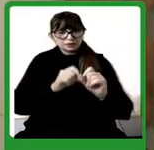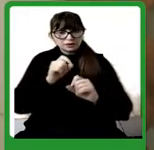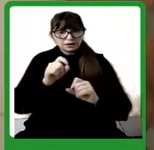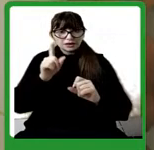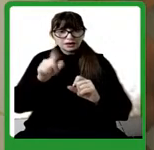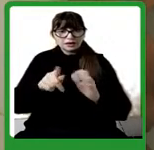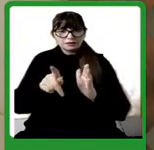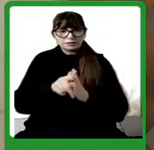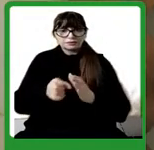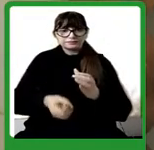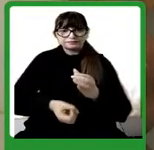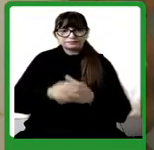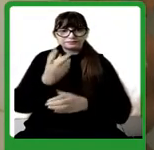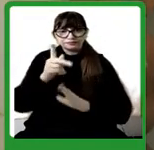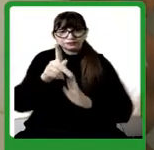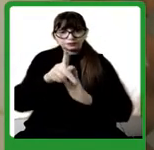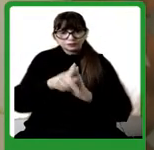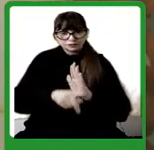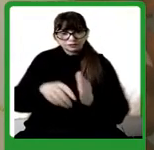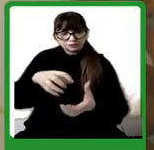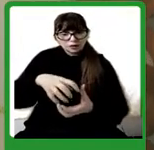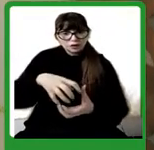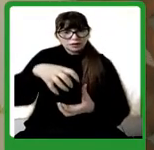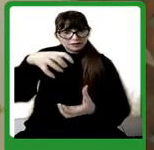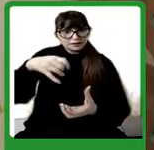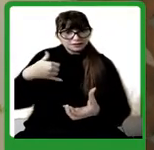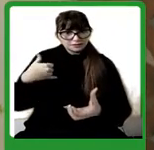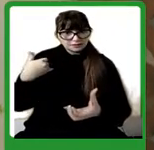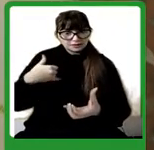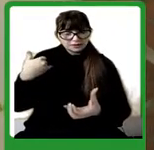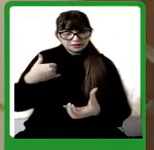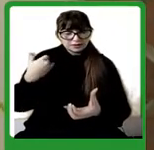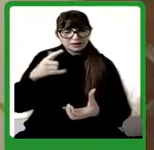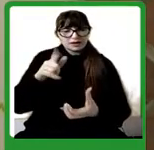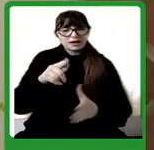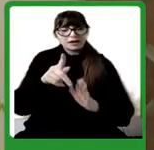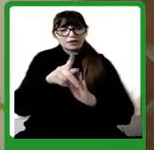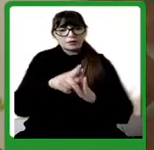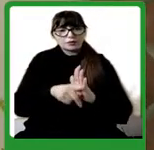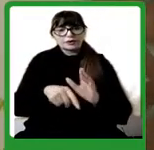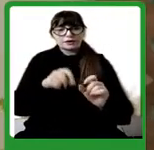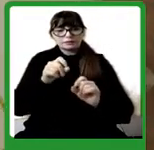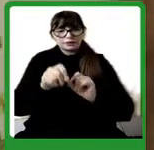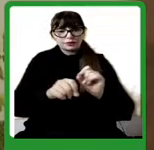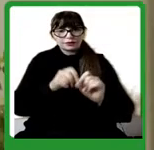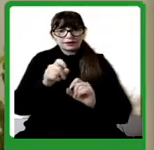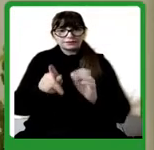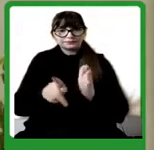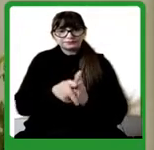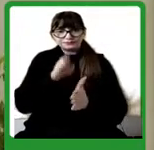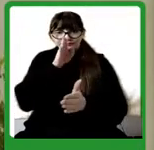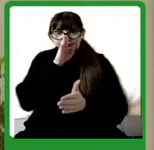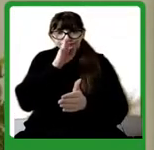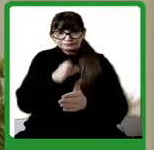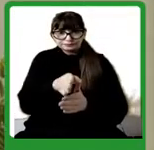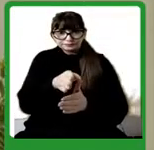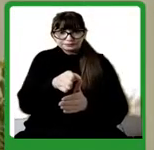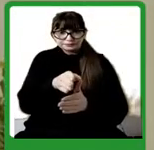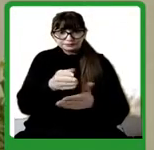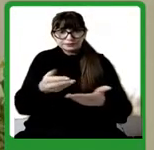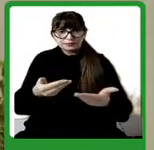lançamento do programa Longevidade. Esse programa, que ele é direcionado ao